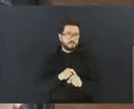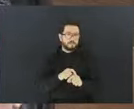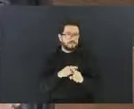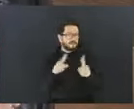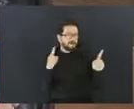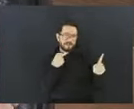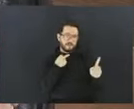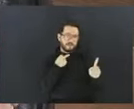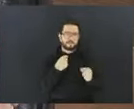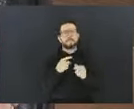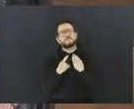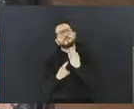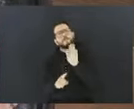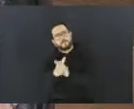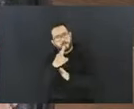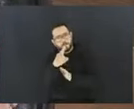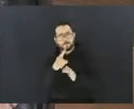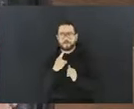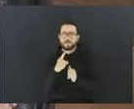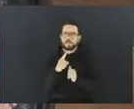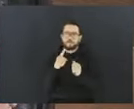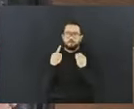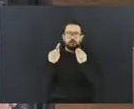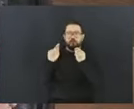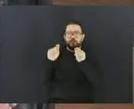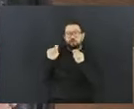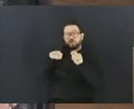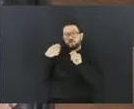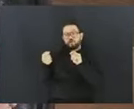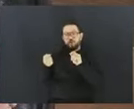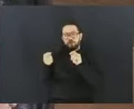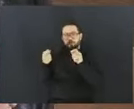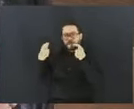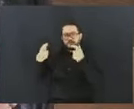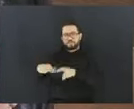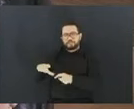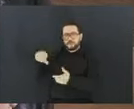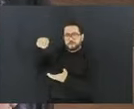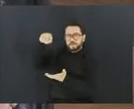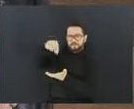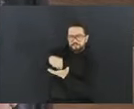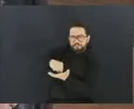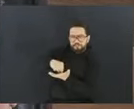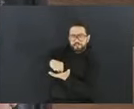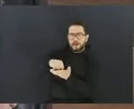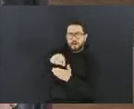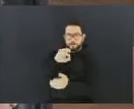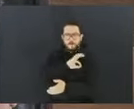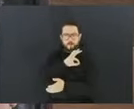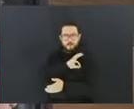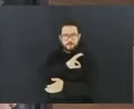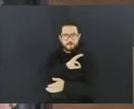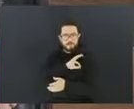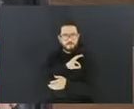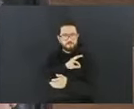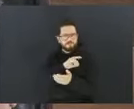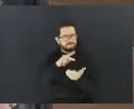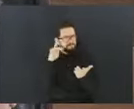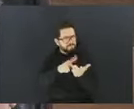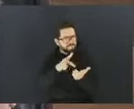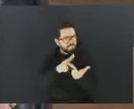senhor, essa questão dos módulos policiais, ela realmente traz mais segurança para a